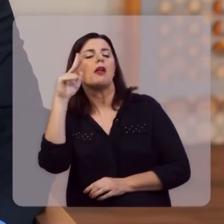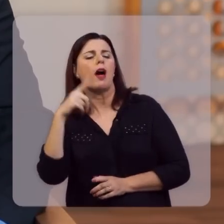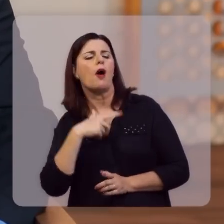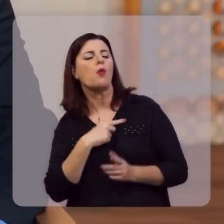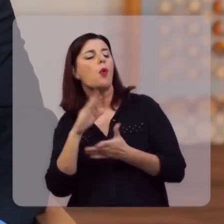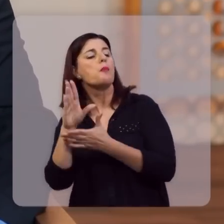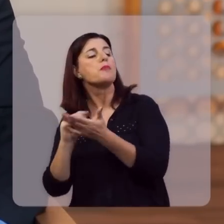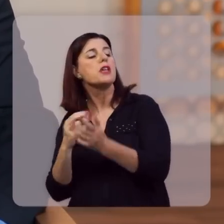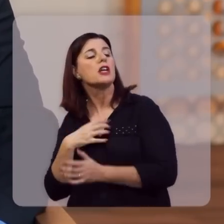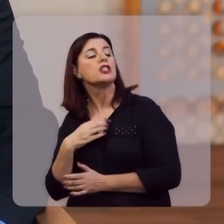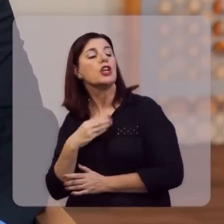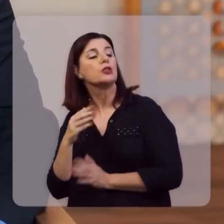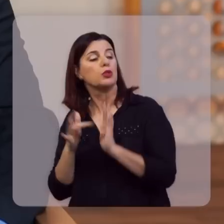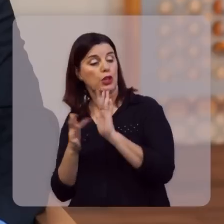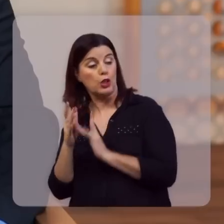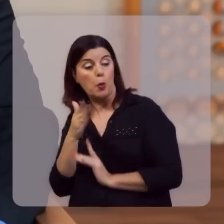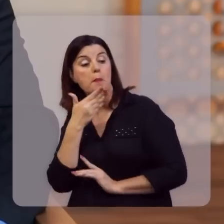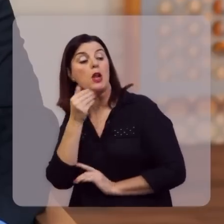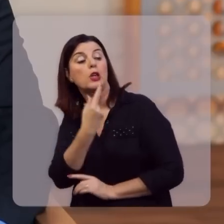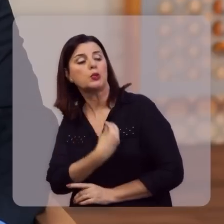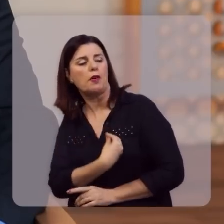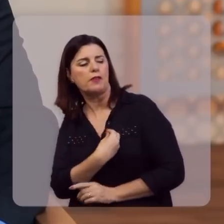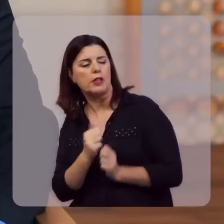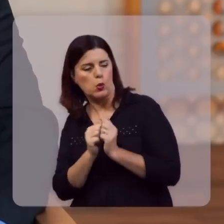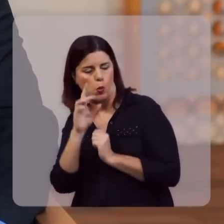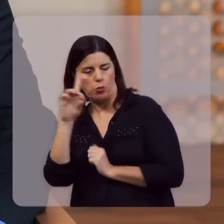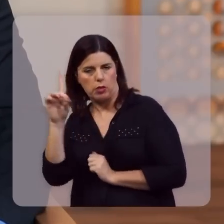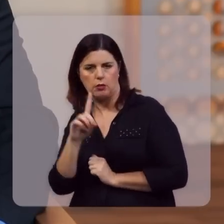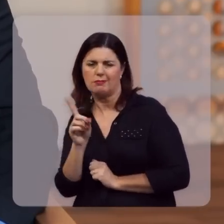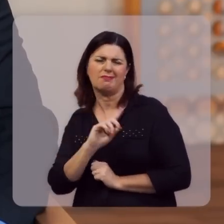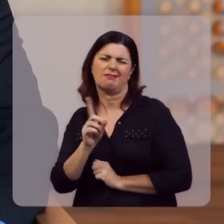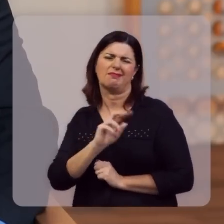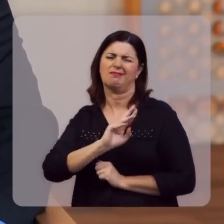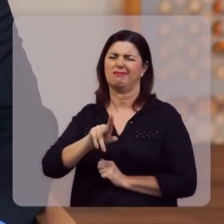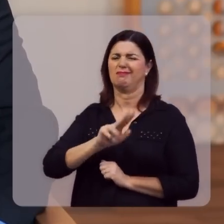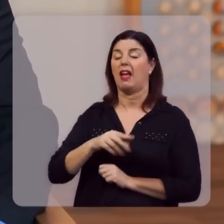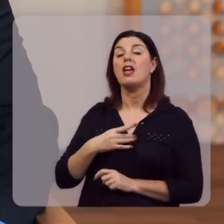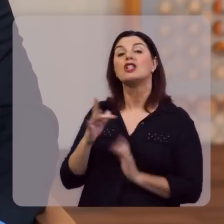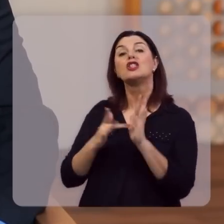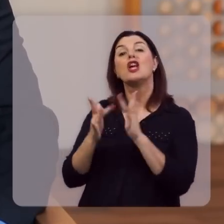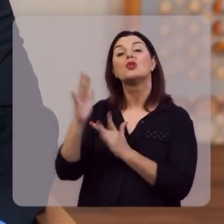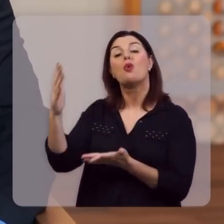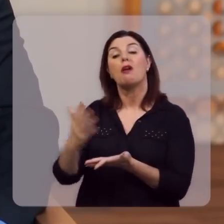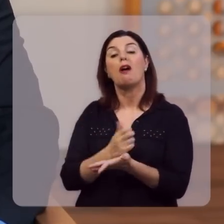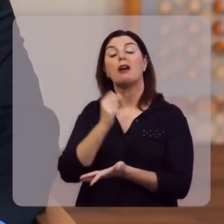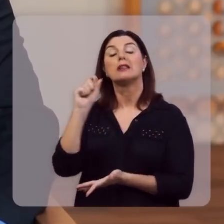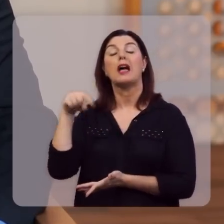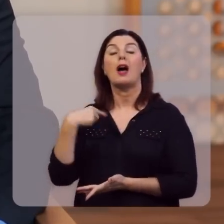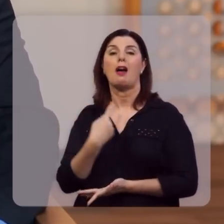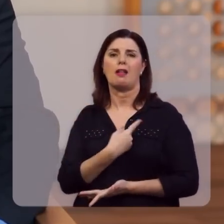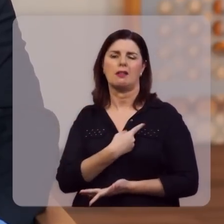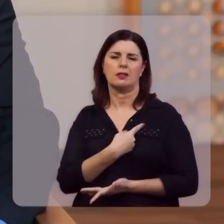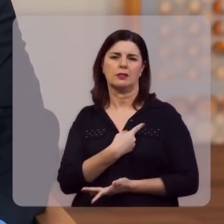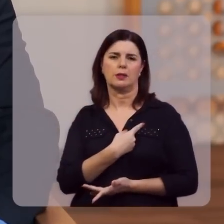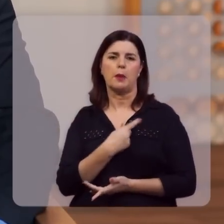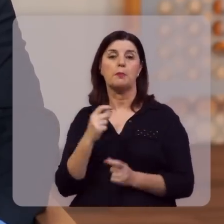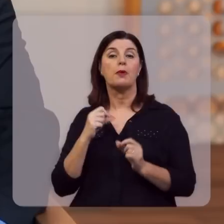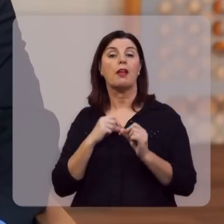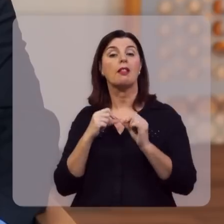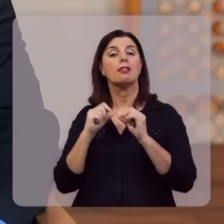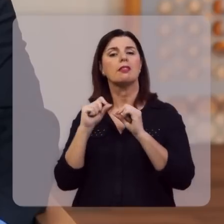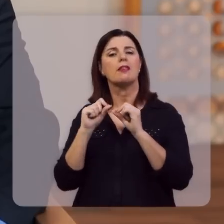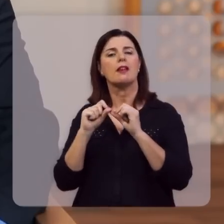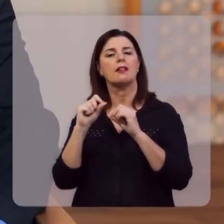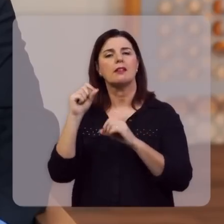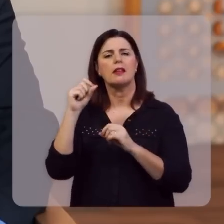assim, faça como Jesus e melhore a sua vida com Deus e com as pessoas. Não. ele vem e resgata porque existe uma